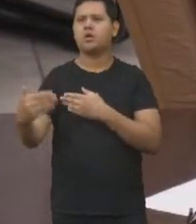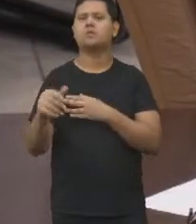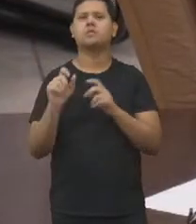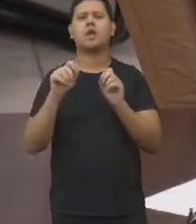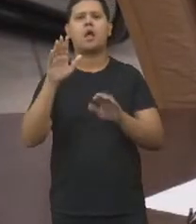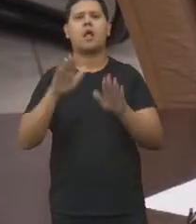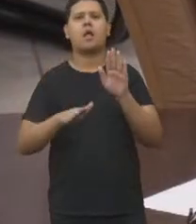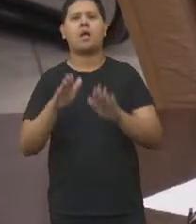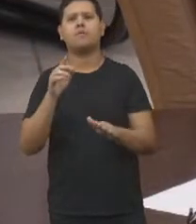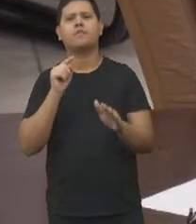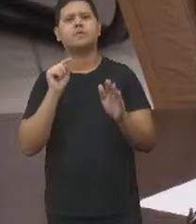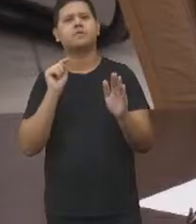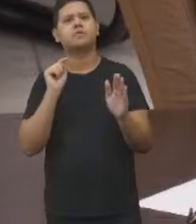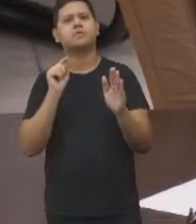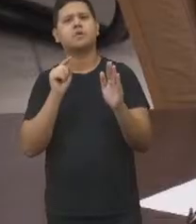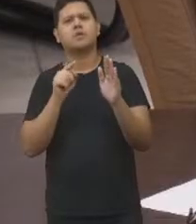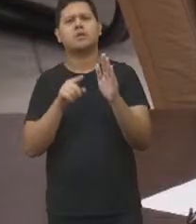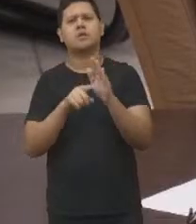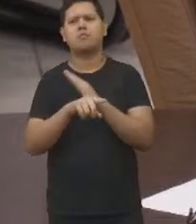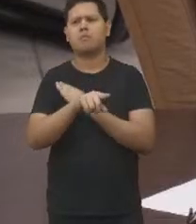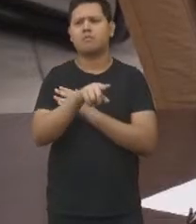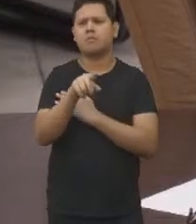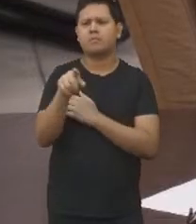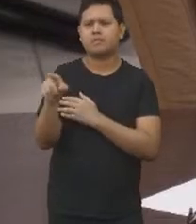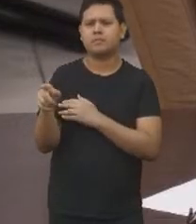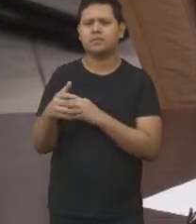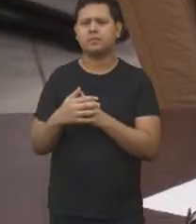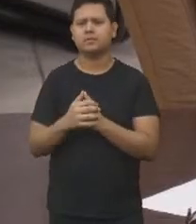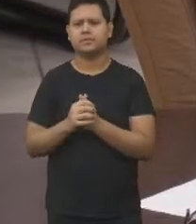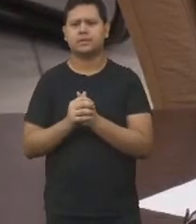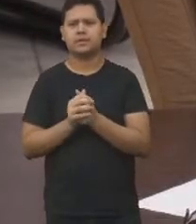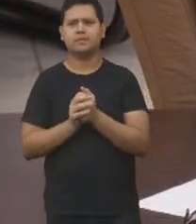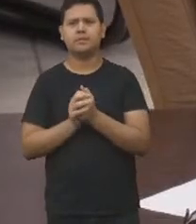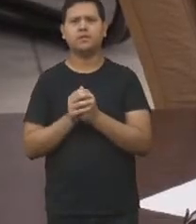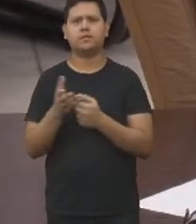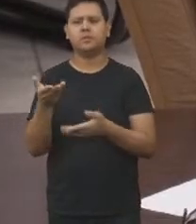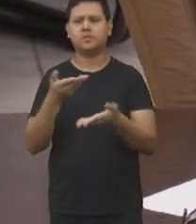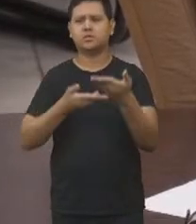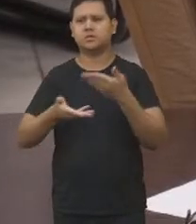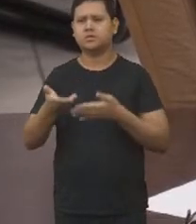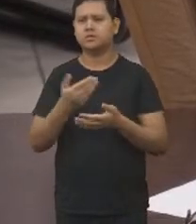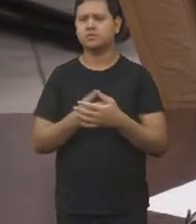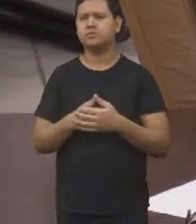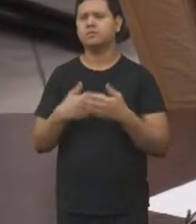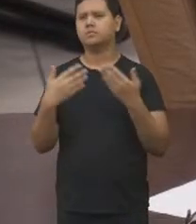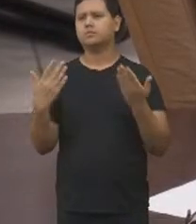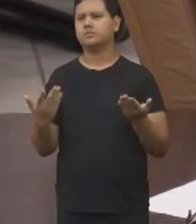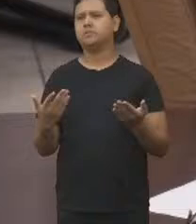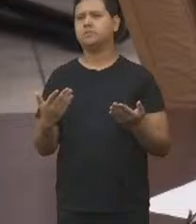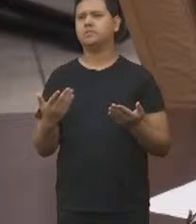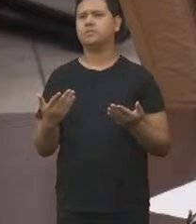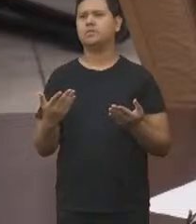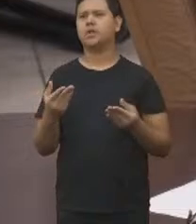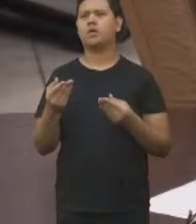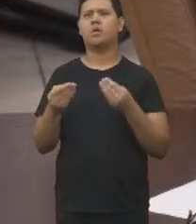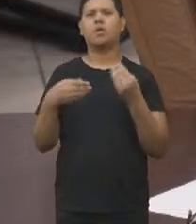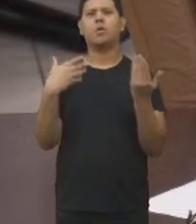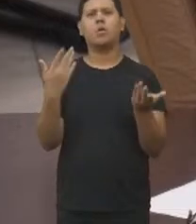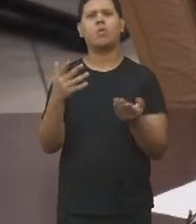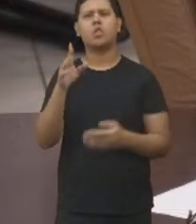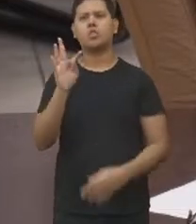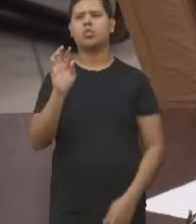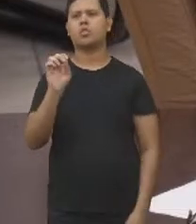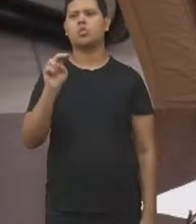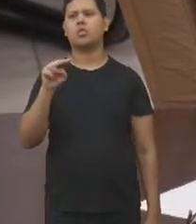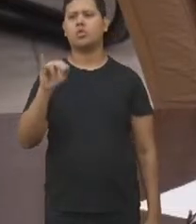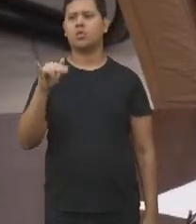fico perguntando aqui, tem gente que ainda se remete lá atrás, né? Ah, mas quando o PT governava, né? Ah, quando o Toninho Nunes